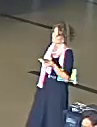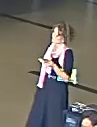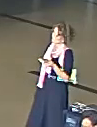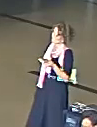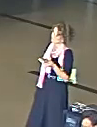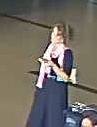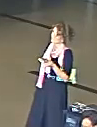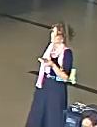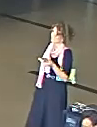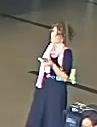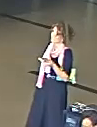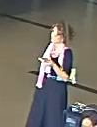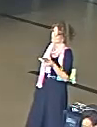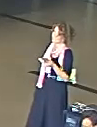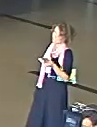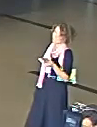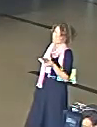em